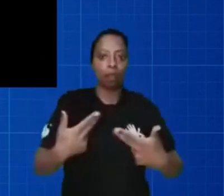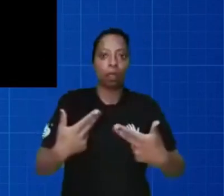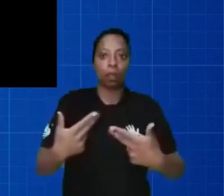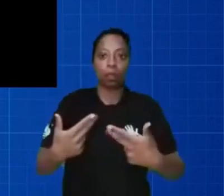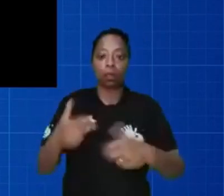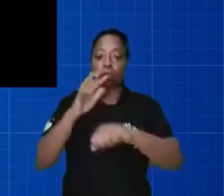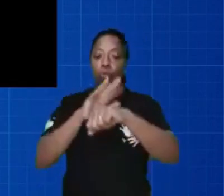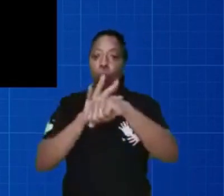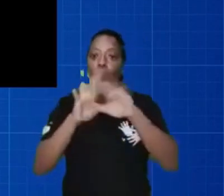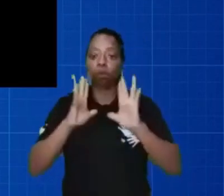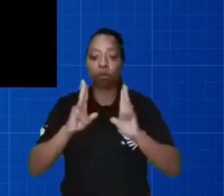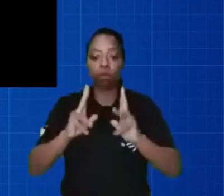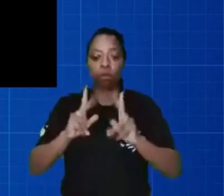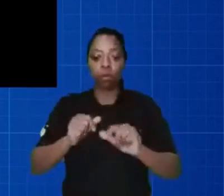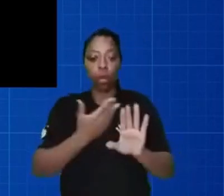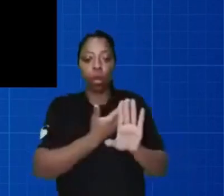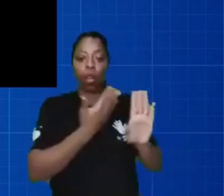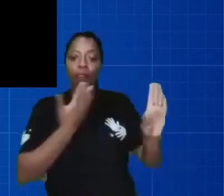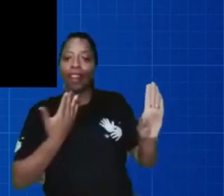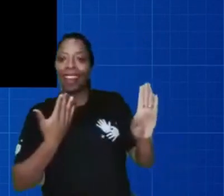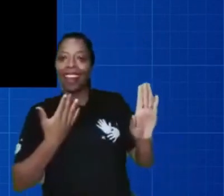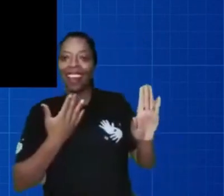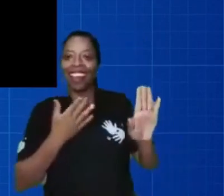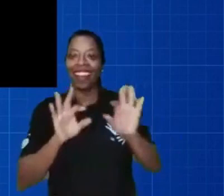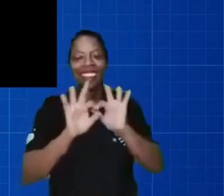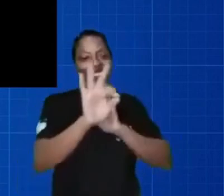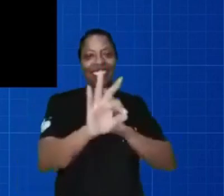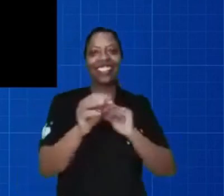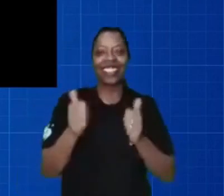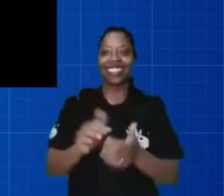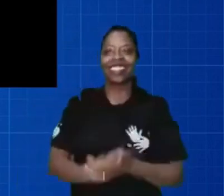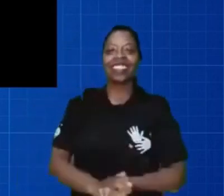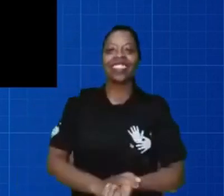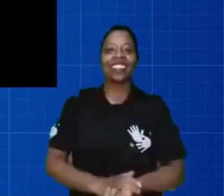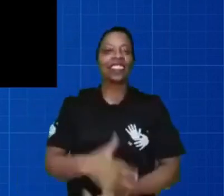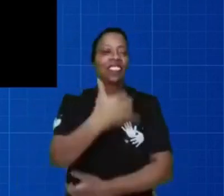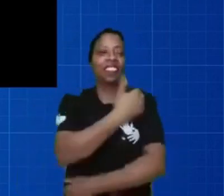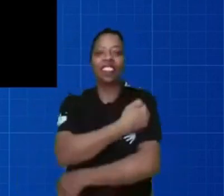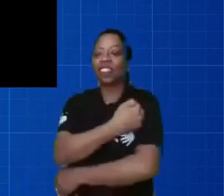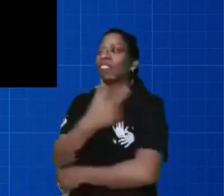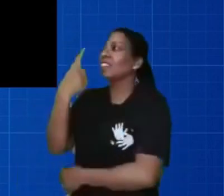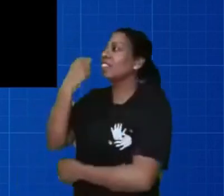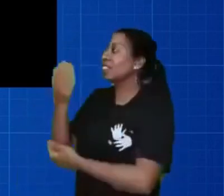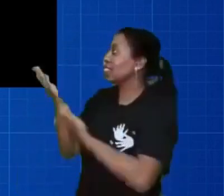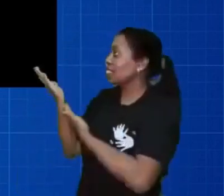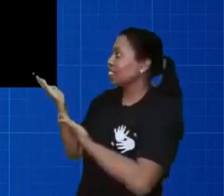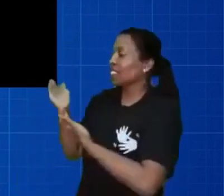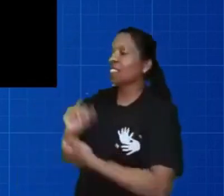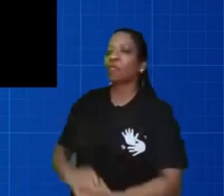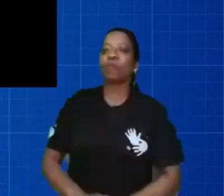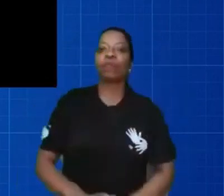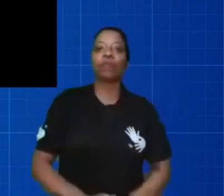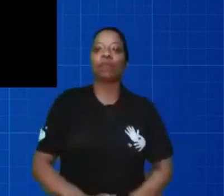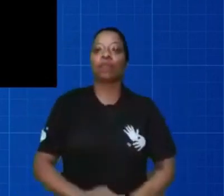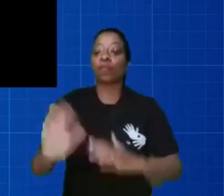sistema imunológico a produzir sua própria defesa, são um dos mais importantes avanços de saúde pública, controlam doenças e